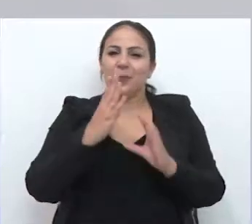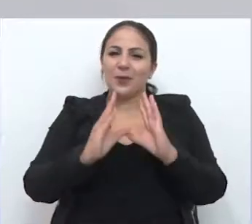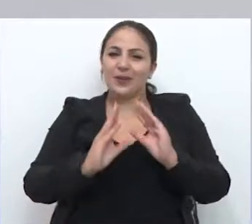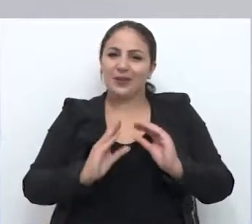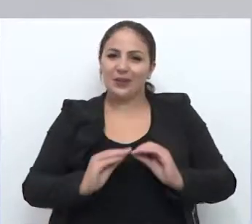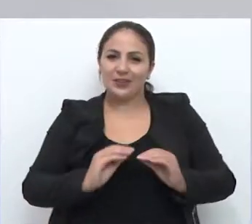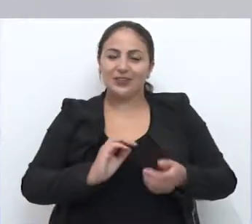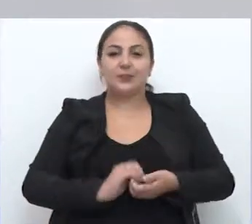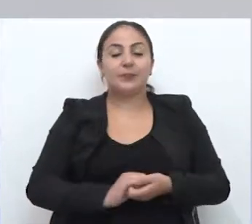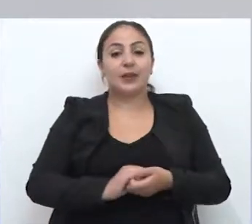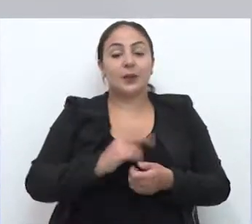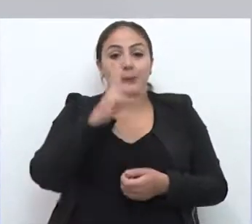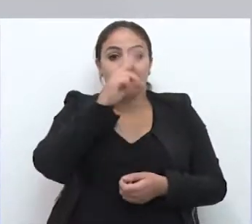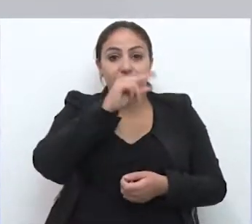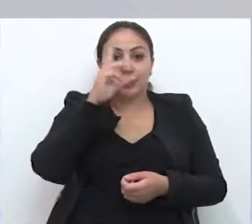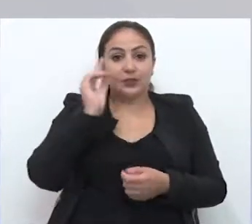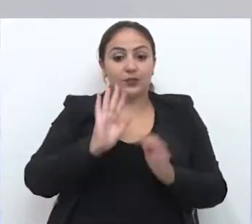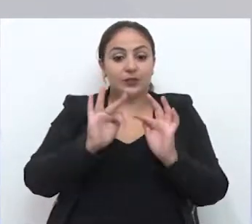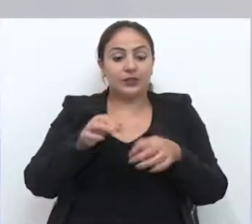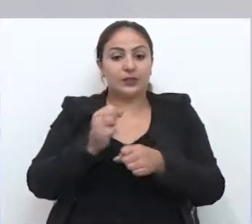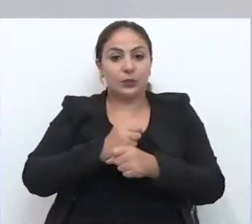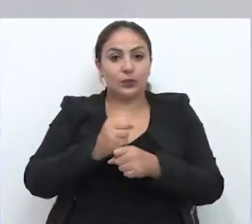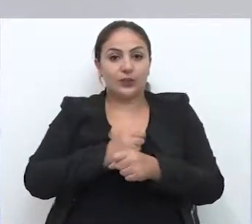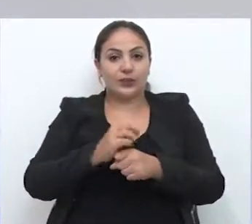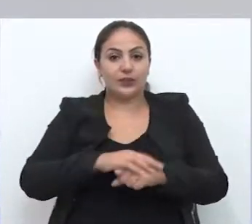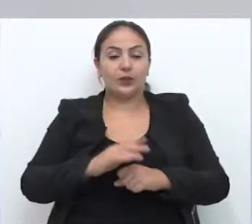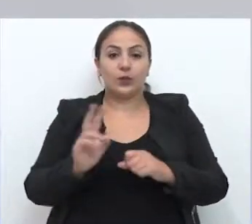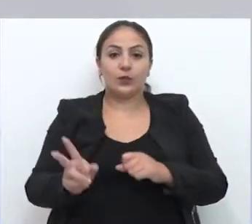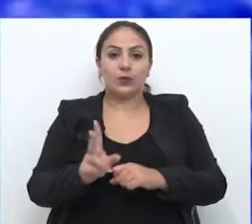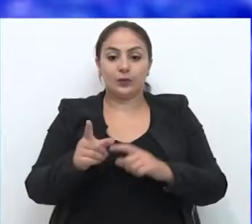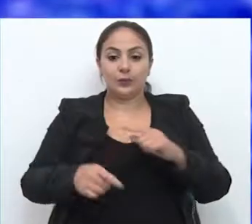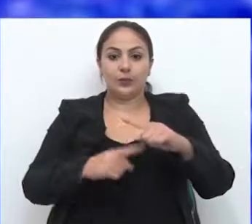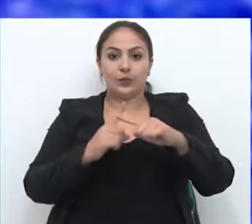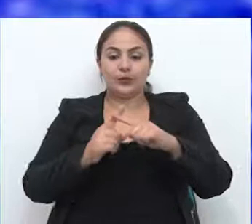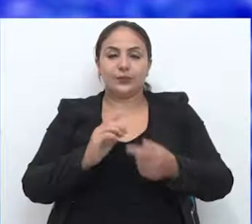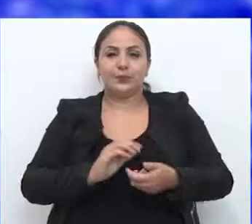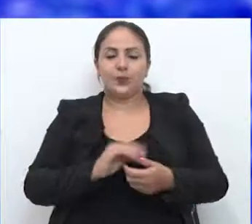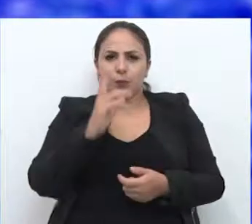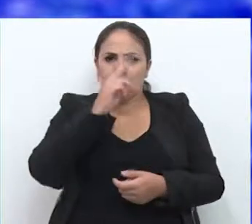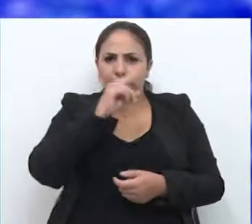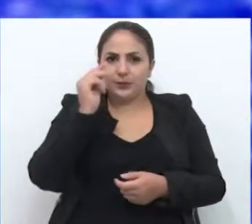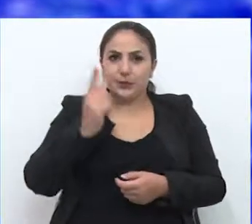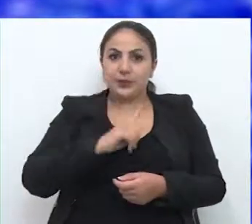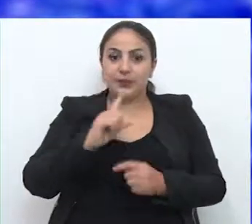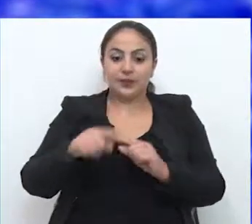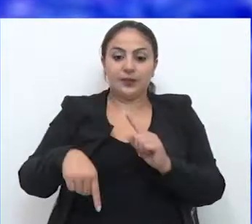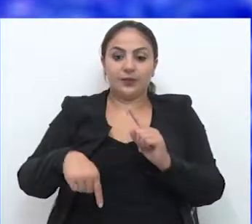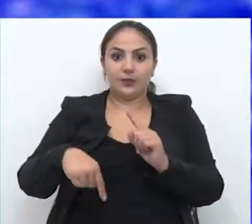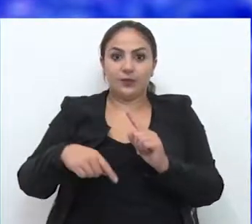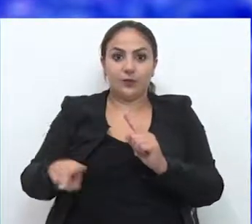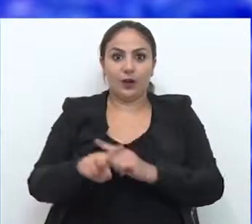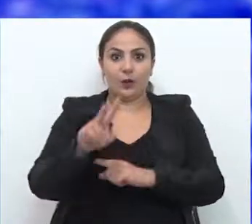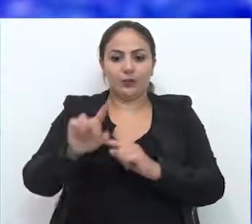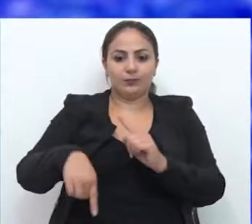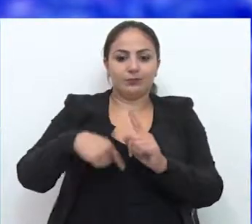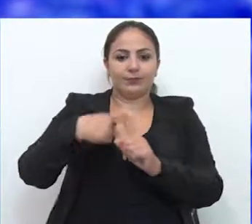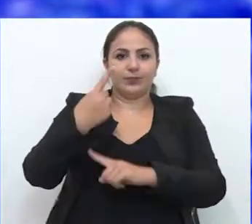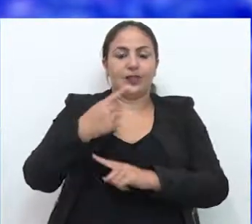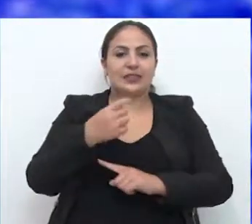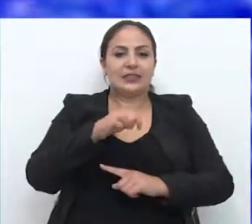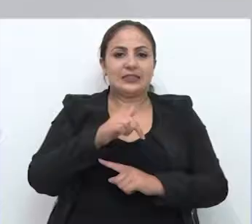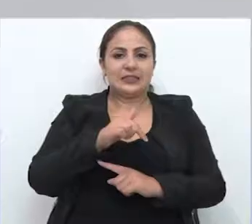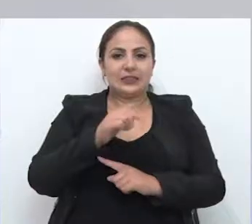Boa noite. Prefeitura encerra ano com saldo positivo. O município teve um superávit de